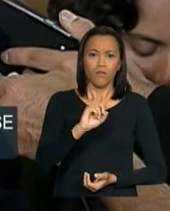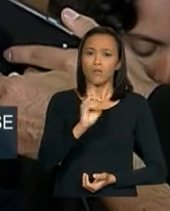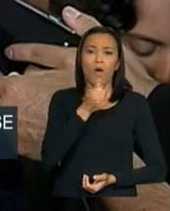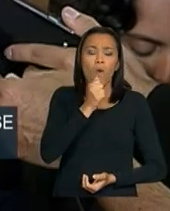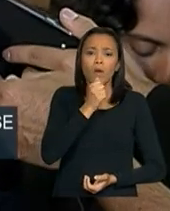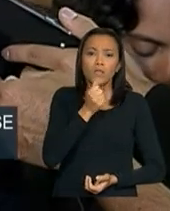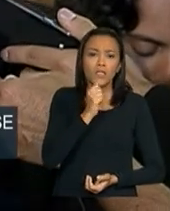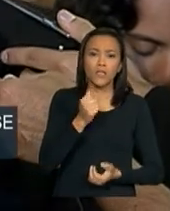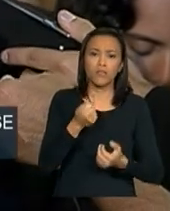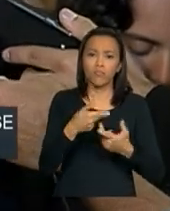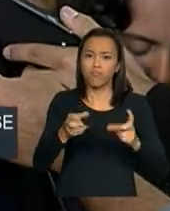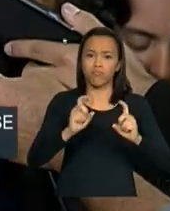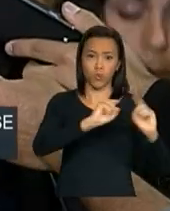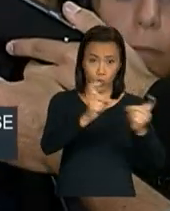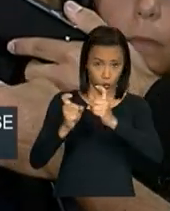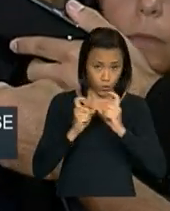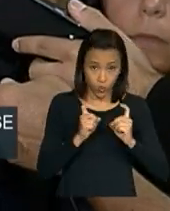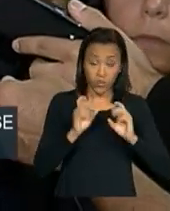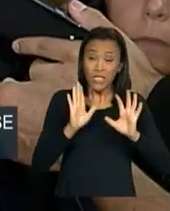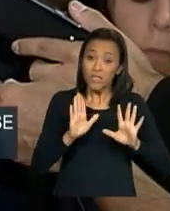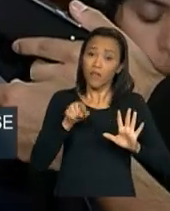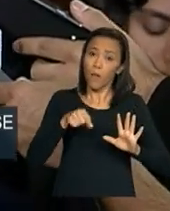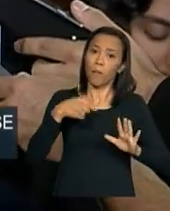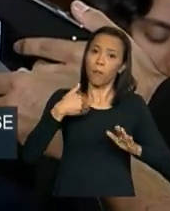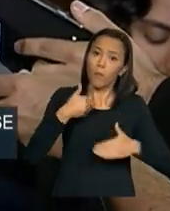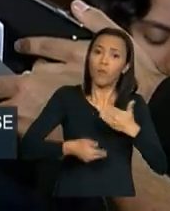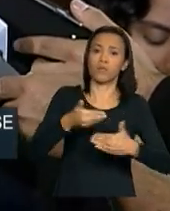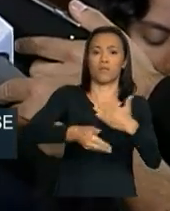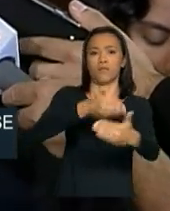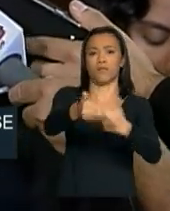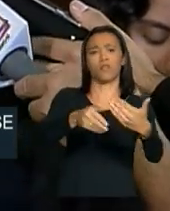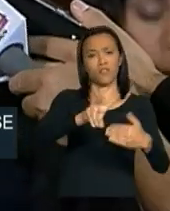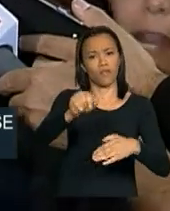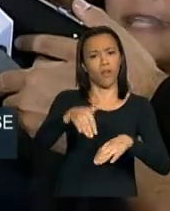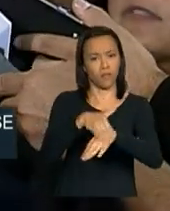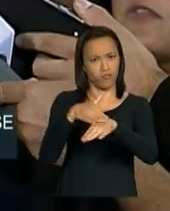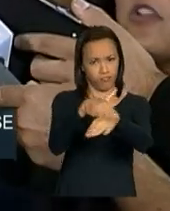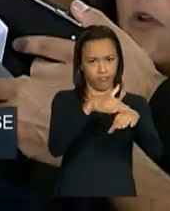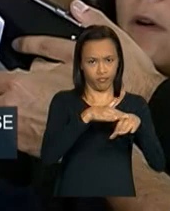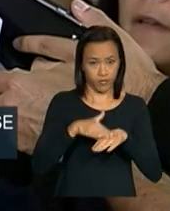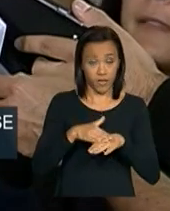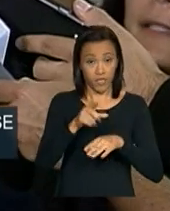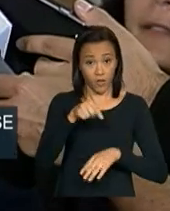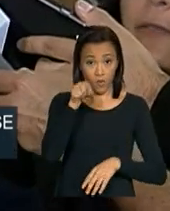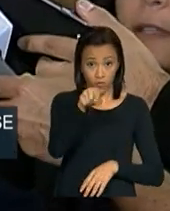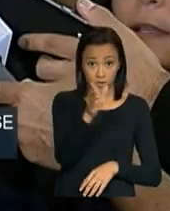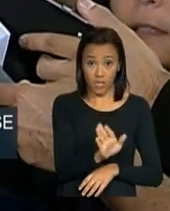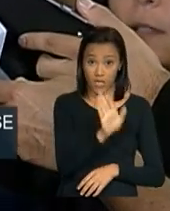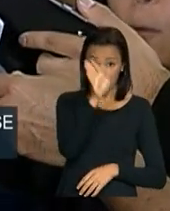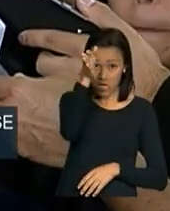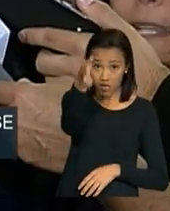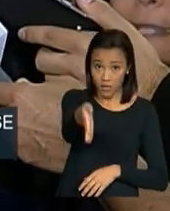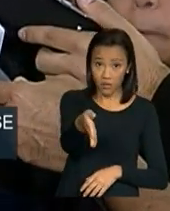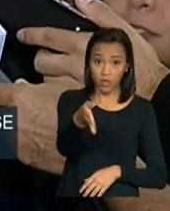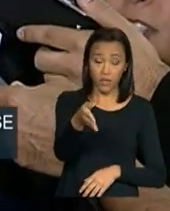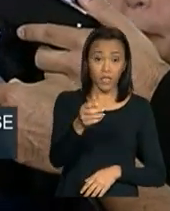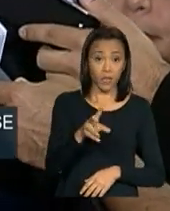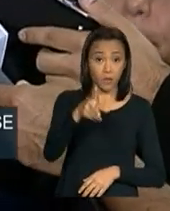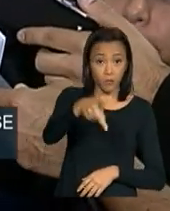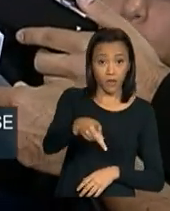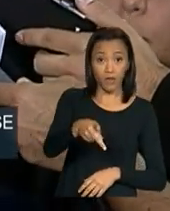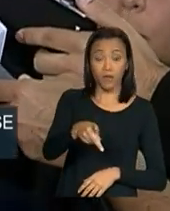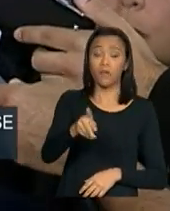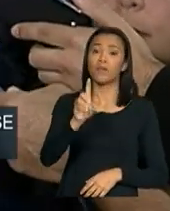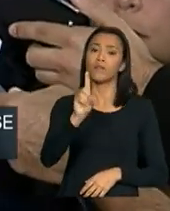discutido e isso é um processo de construção que a gente vai trabalhar. Agora, a ida do senhor significa que o PDT pode estar